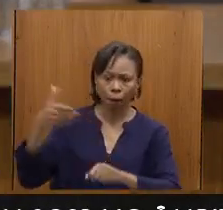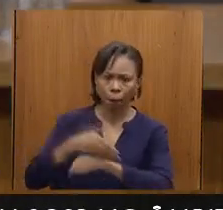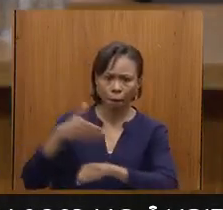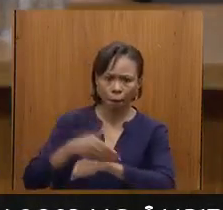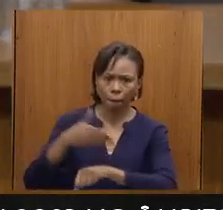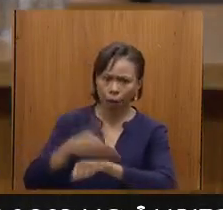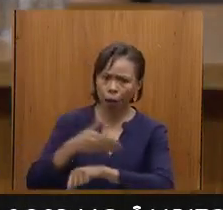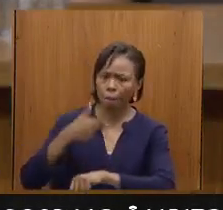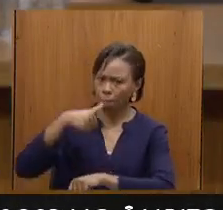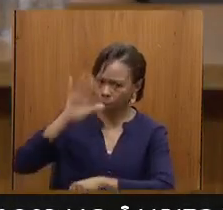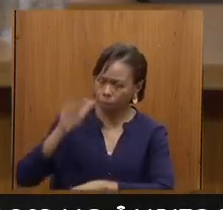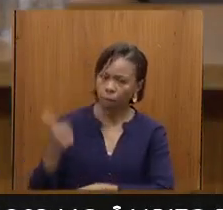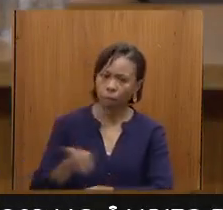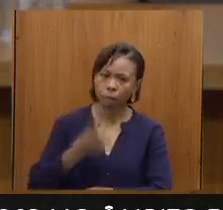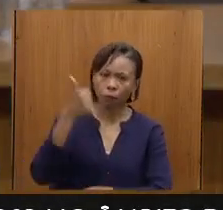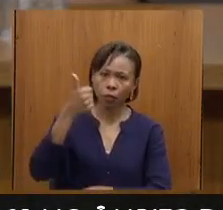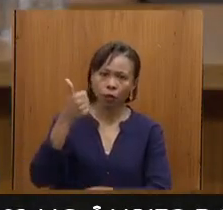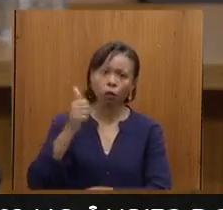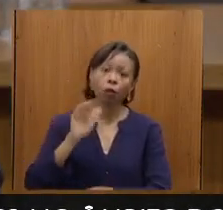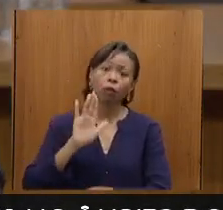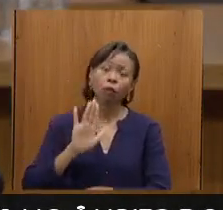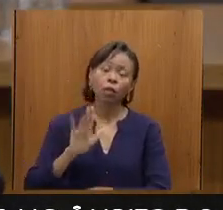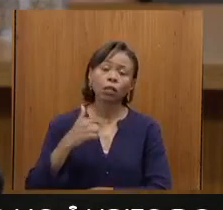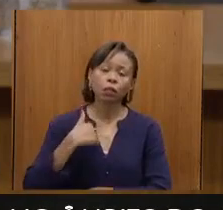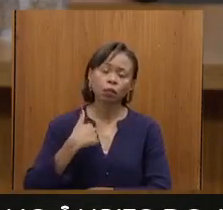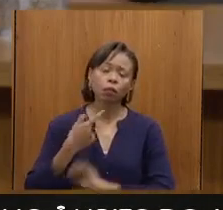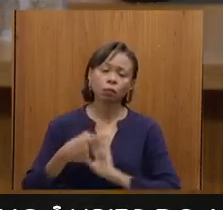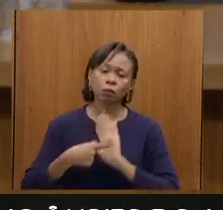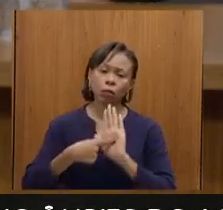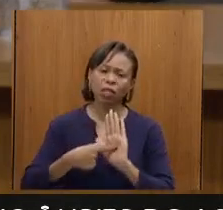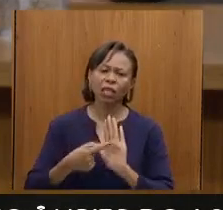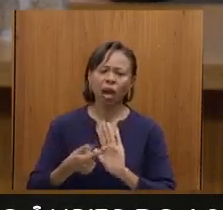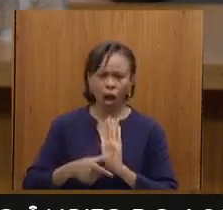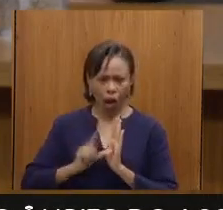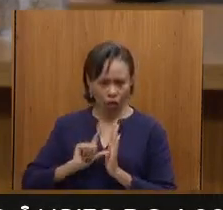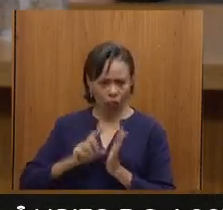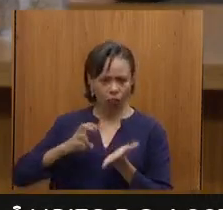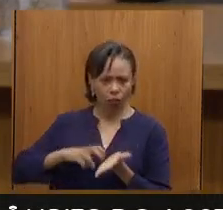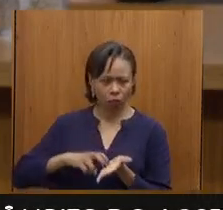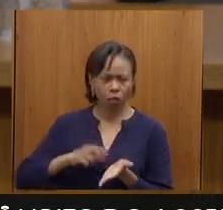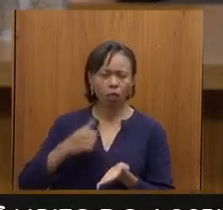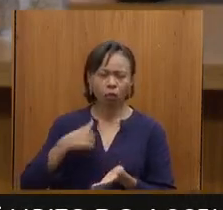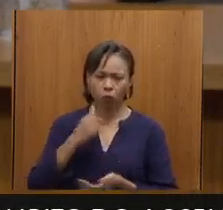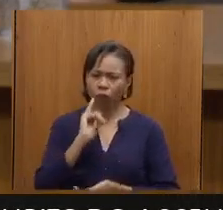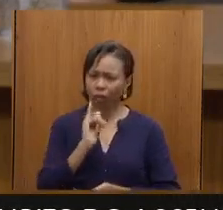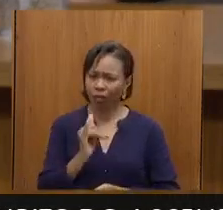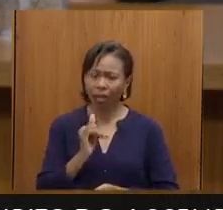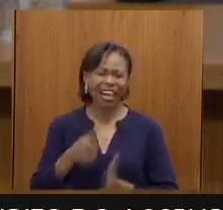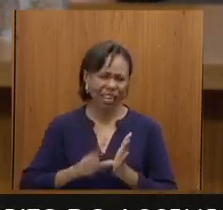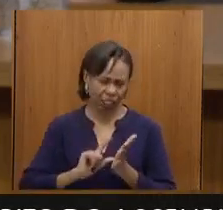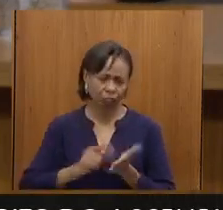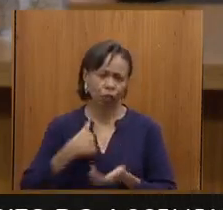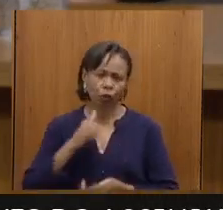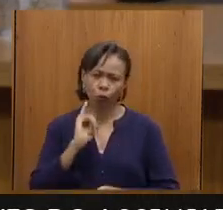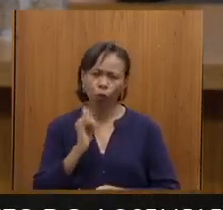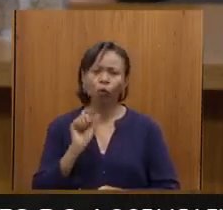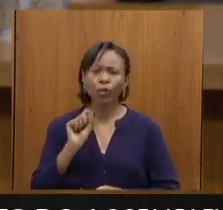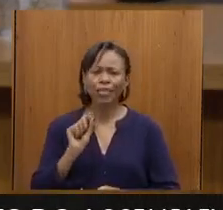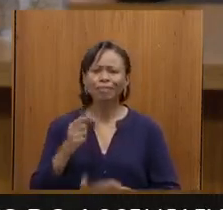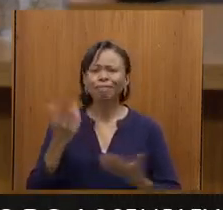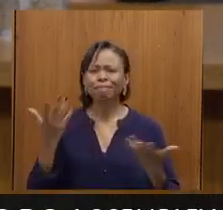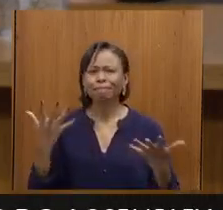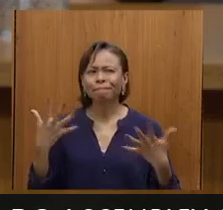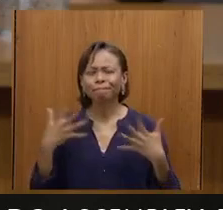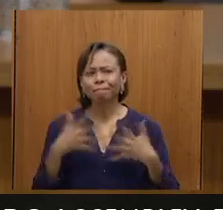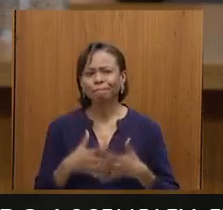mas, como coloquei já hoje mais cedo, é um processo absurdamente complexo a discussão de um